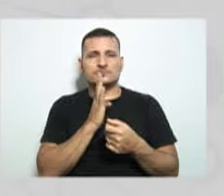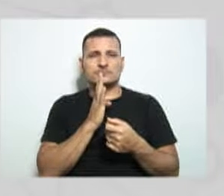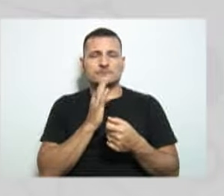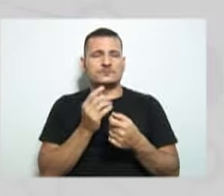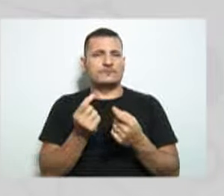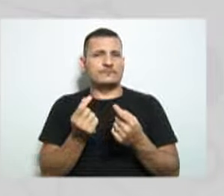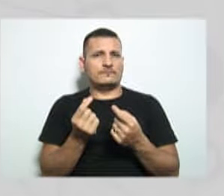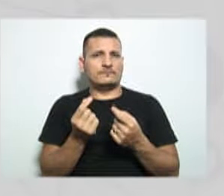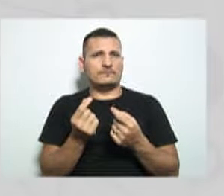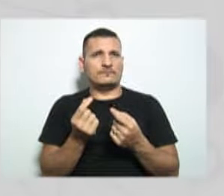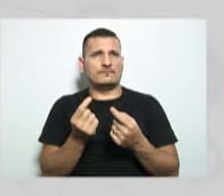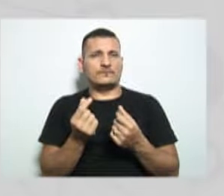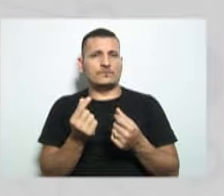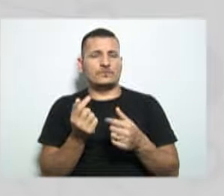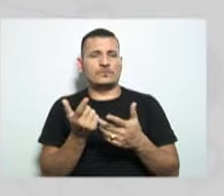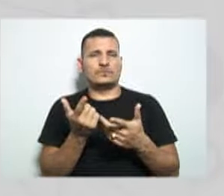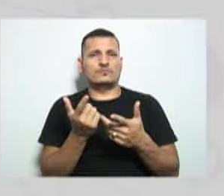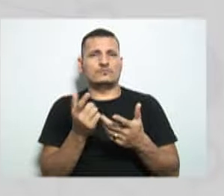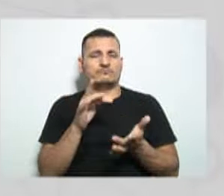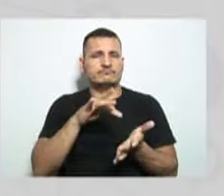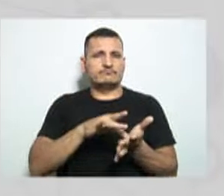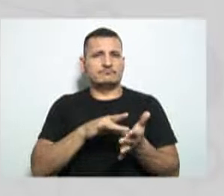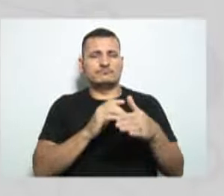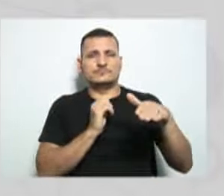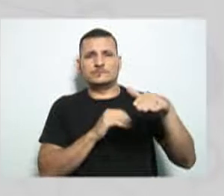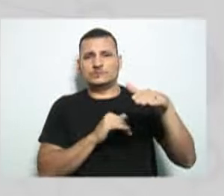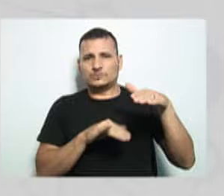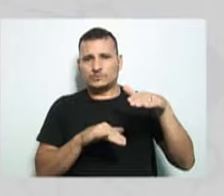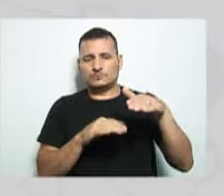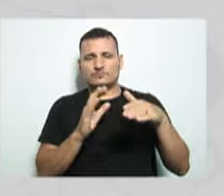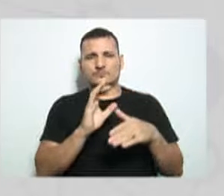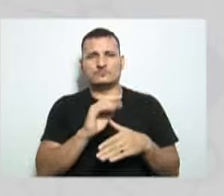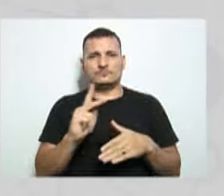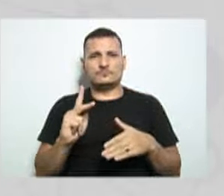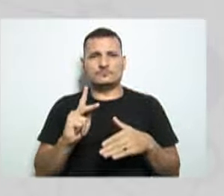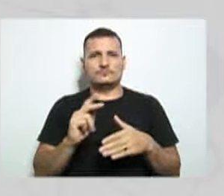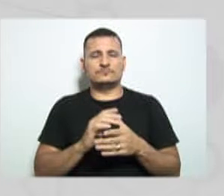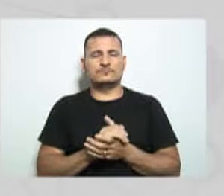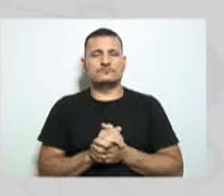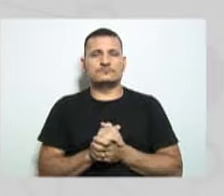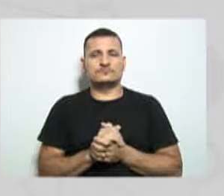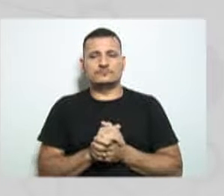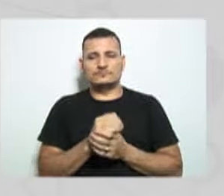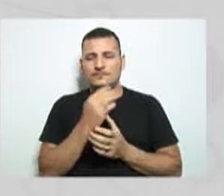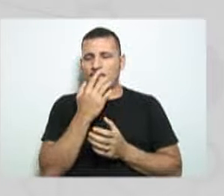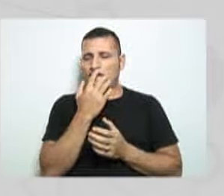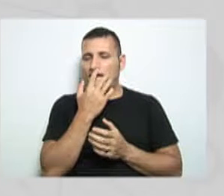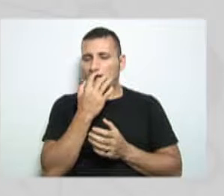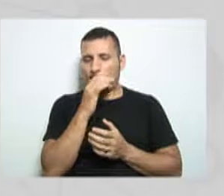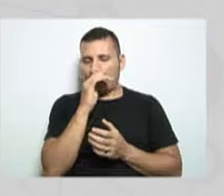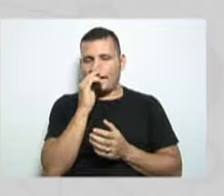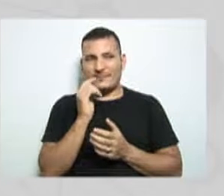valor real dos estoques da cooperativa.